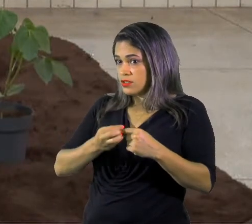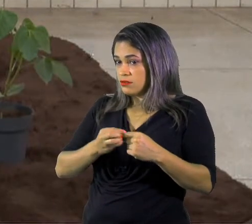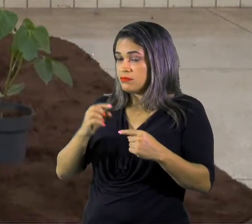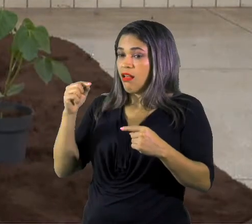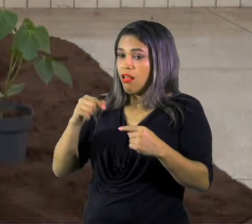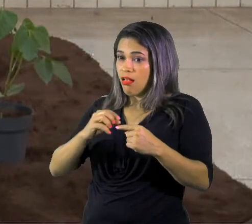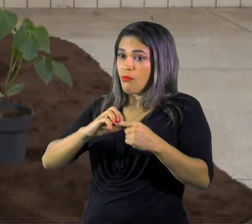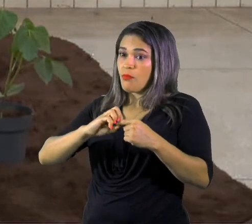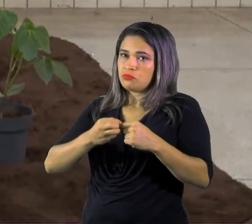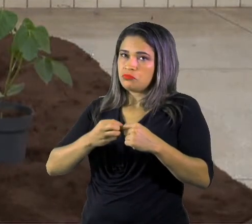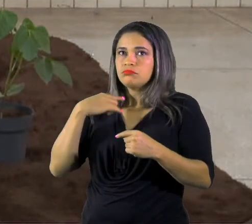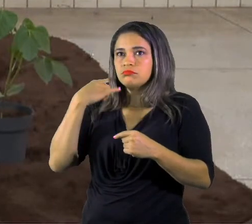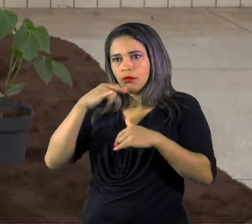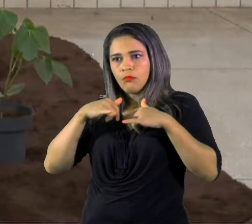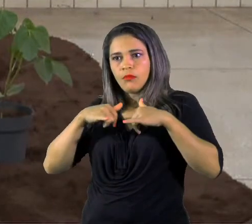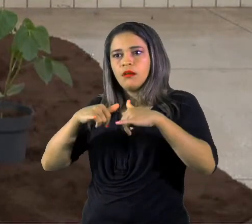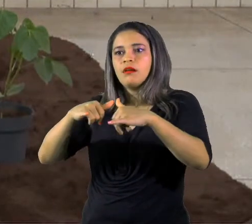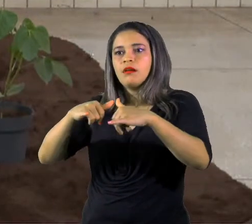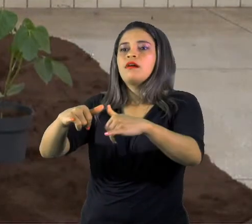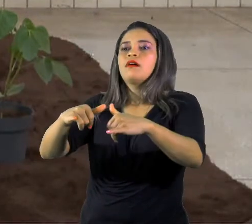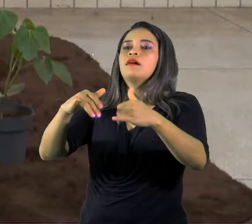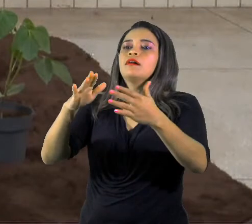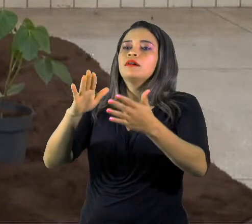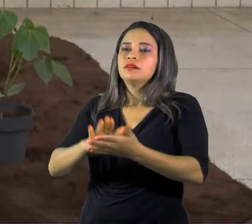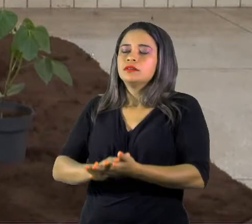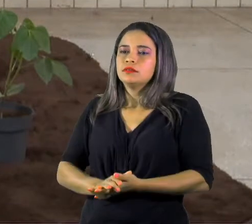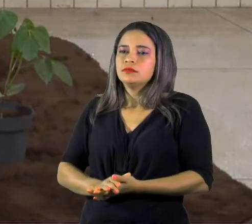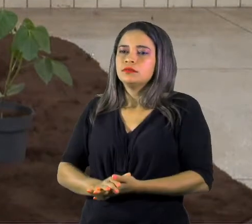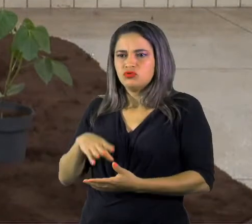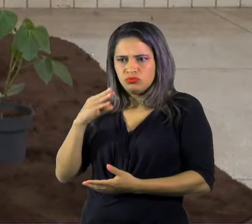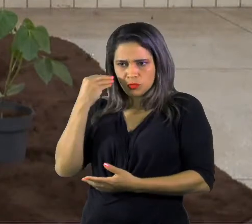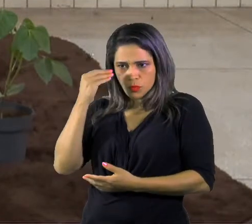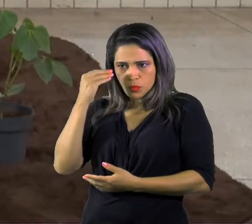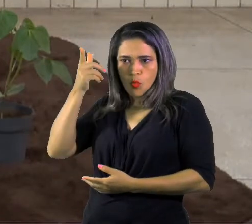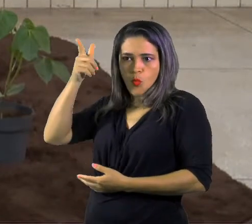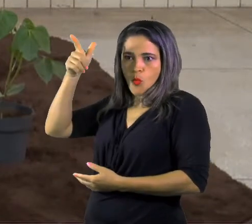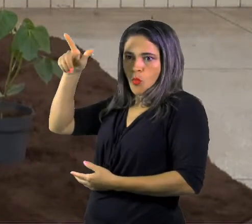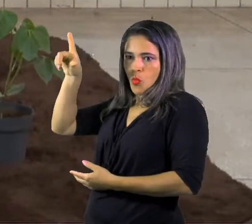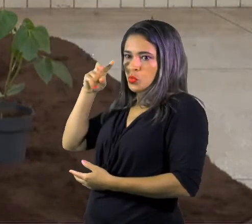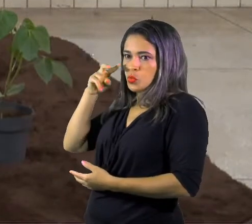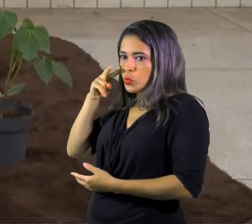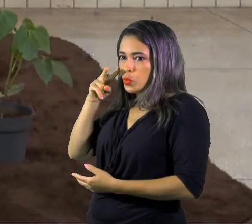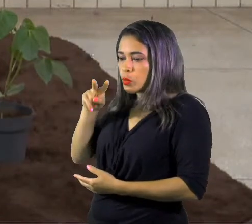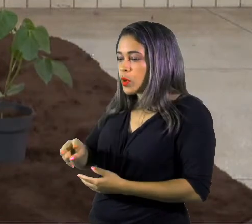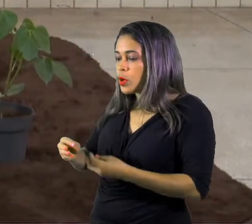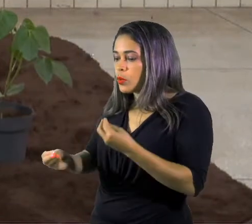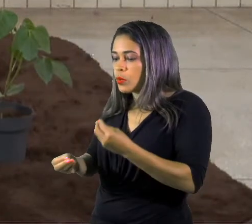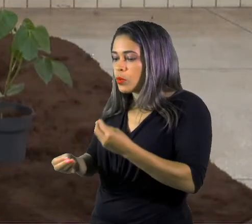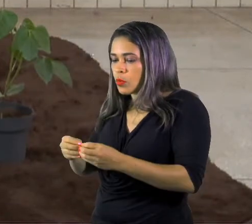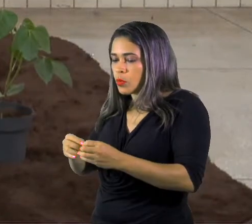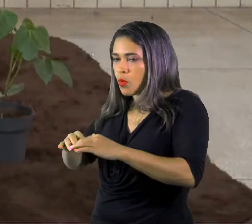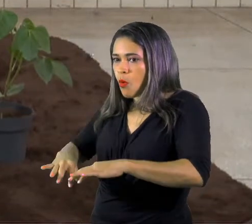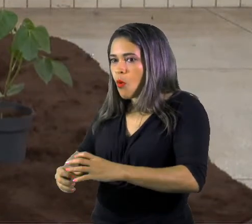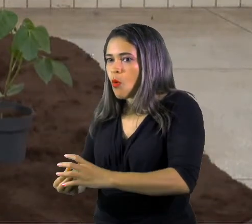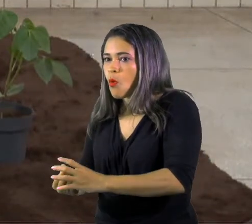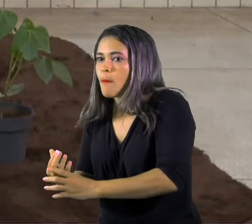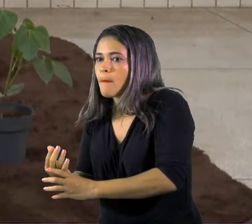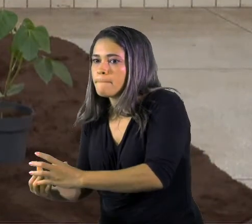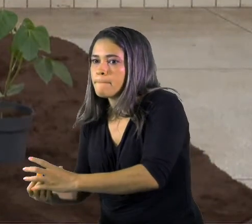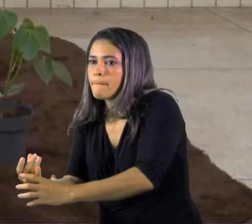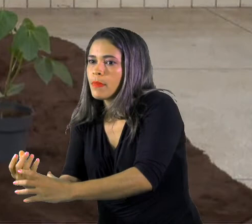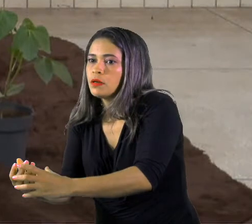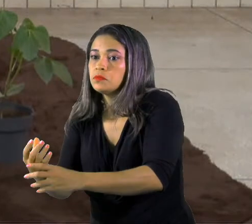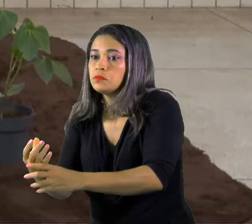no mercado, ou se a criança já teve uma outra experiência vendo um plantio de feijão, permita